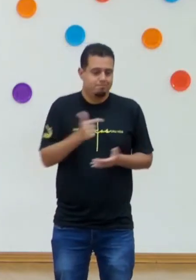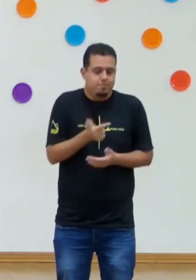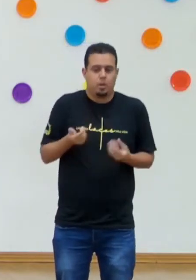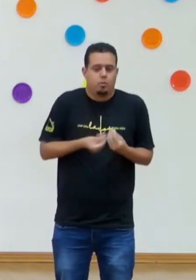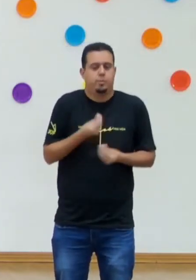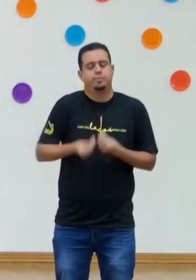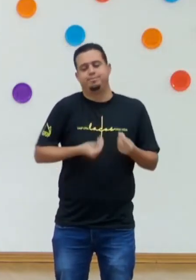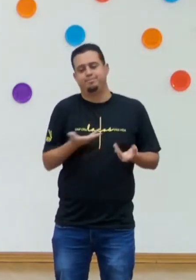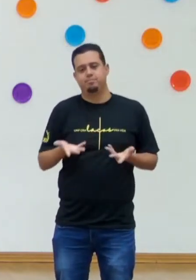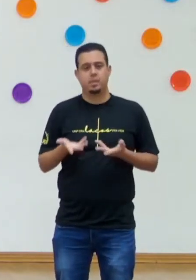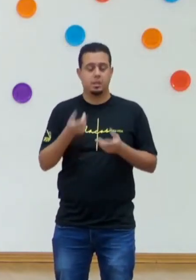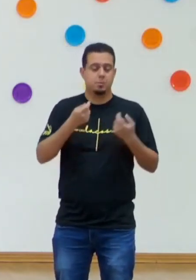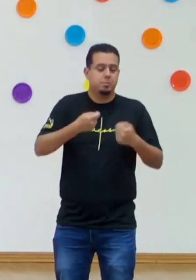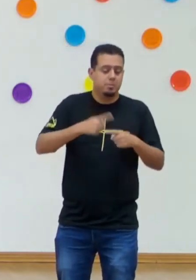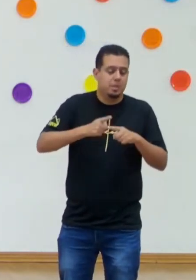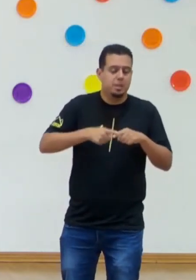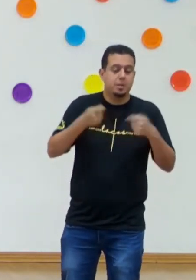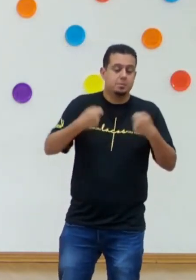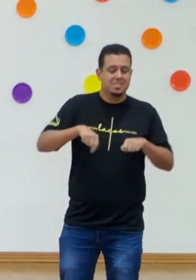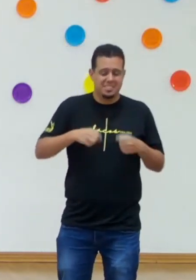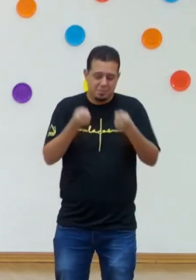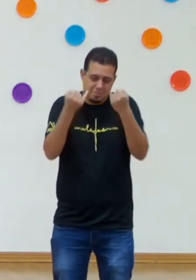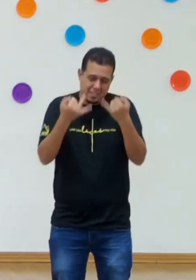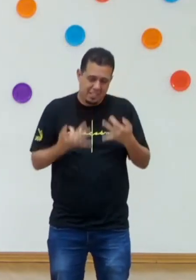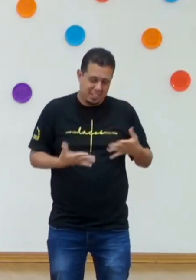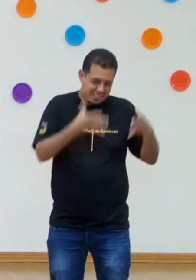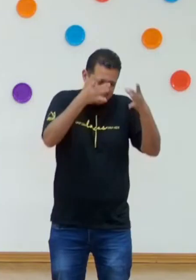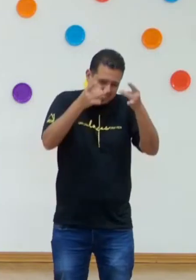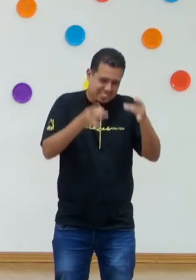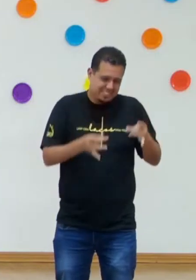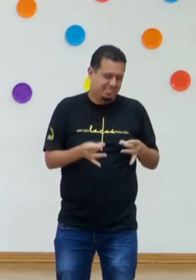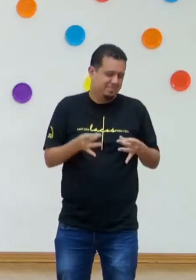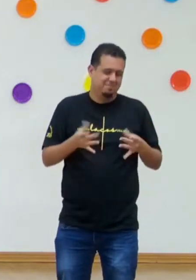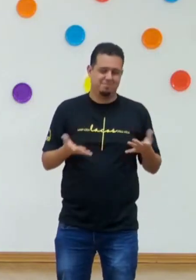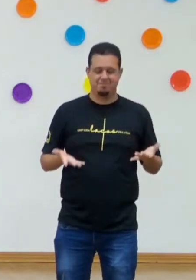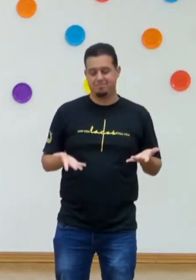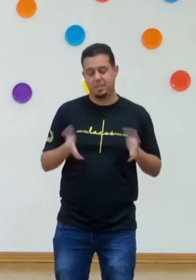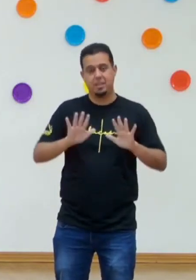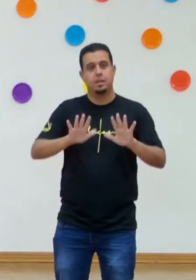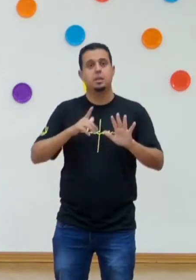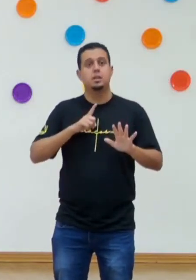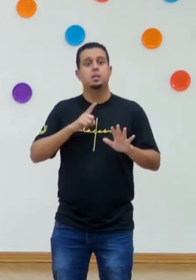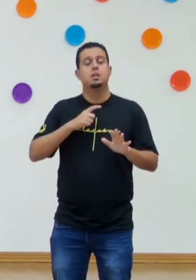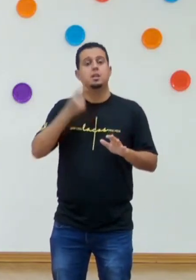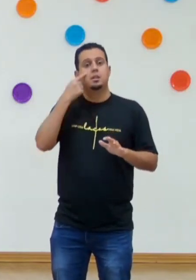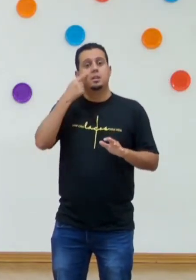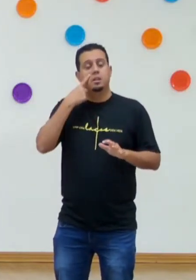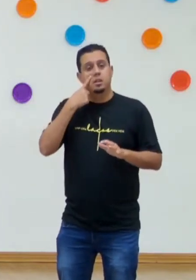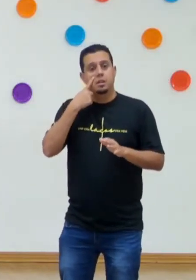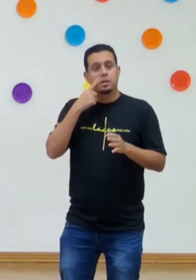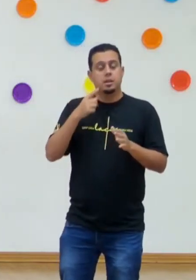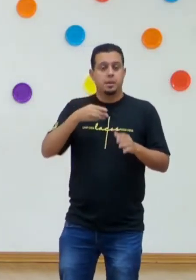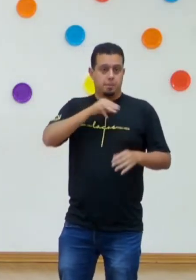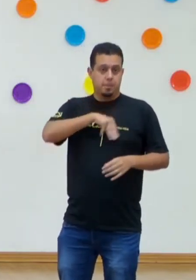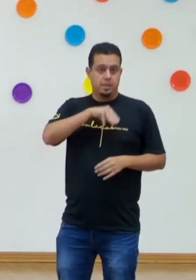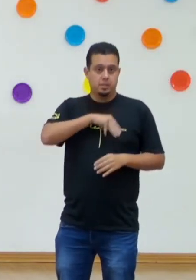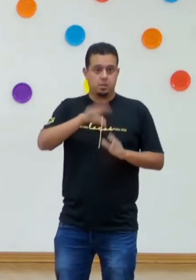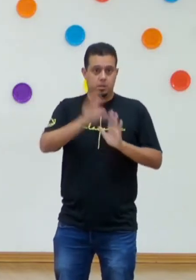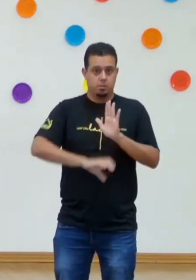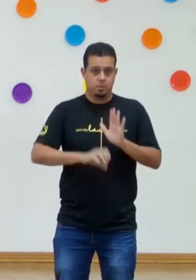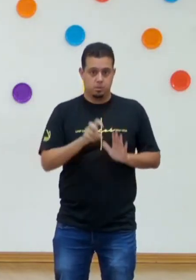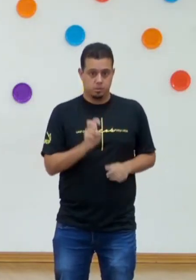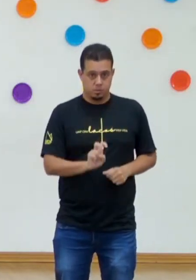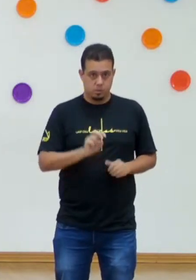e por que alguns entendem assim, não dá para entrar nisso. Agora vamos ler lá Mateus 5, vou ter que ler, né? Mateus